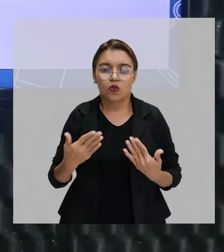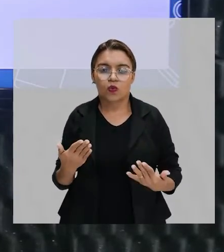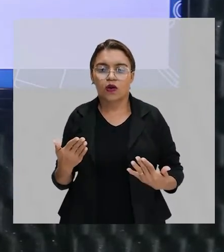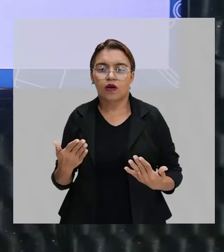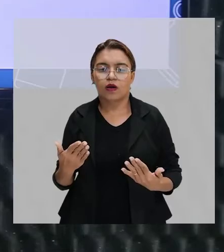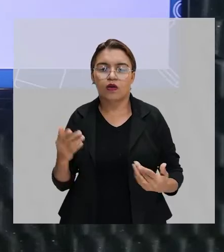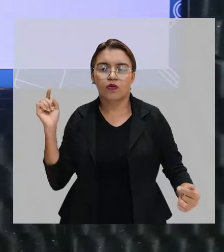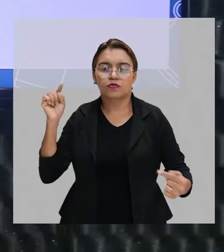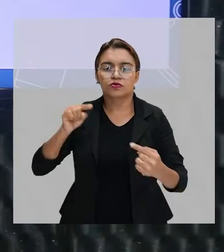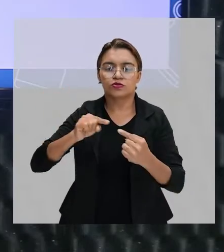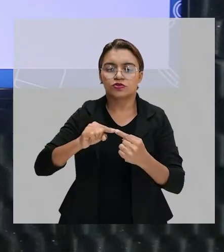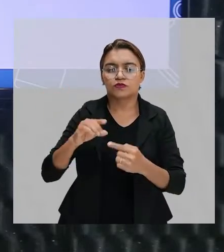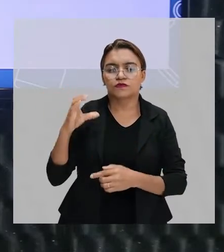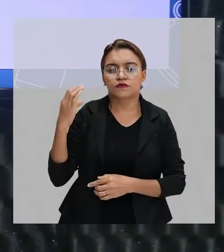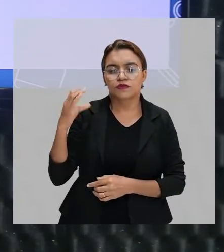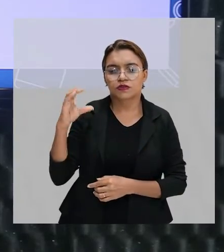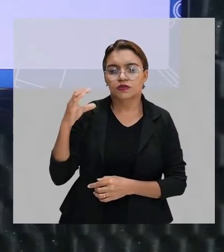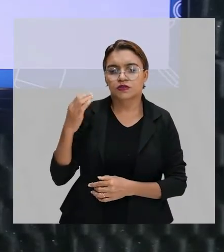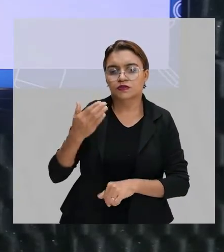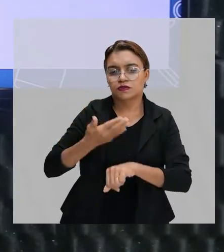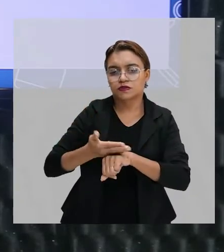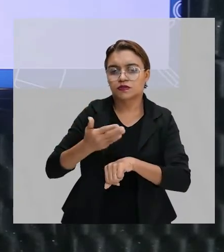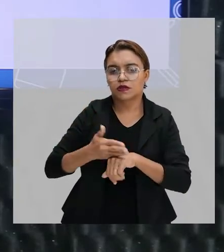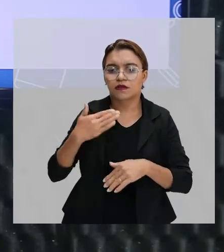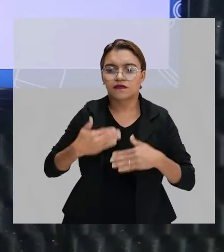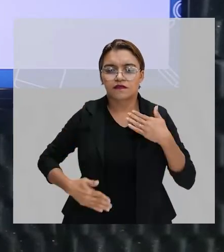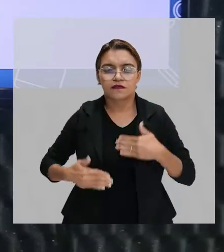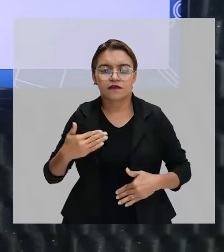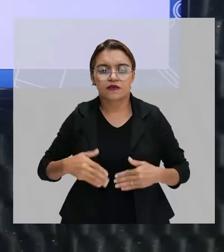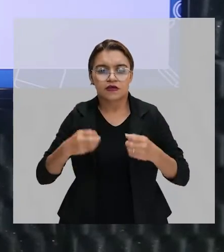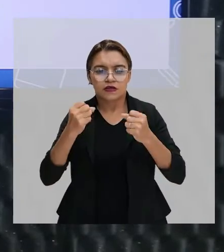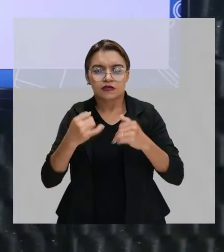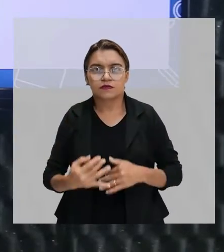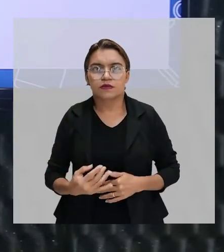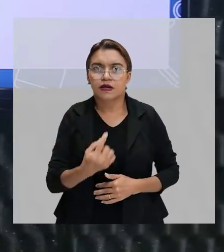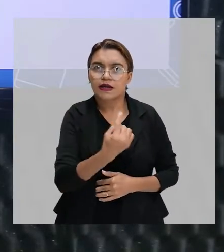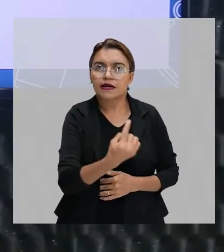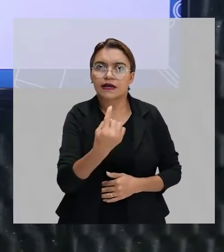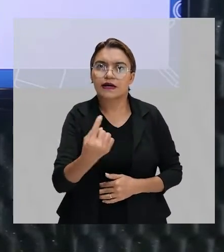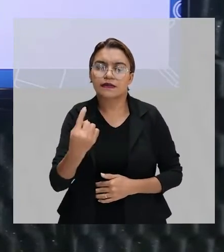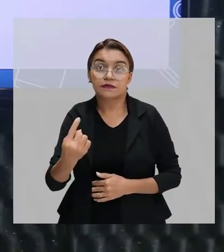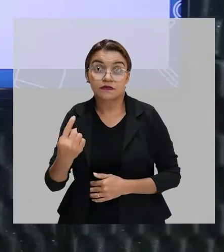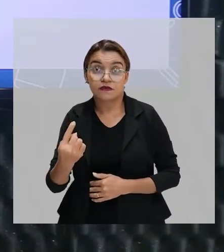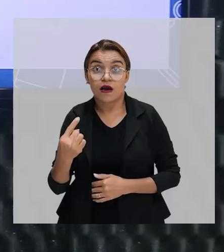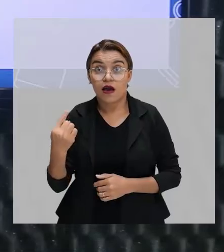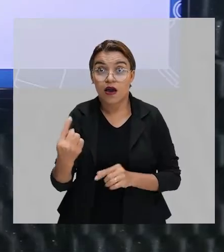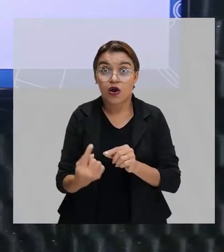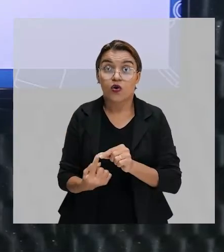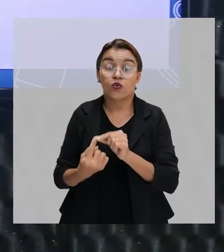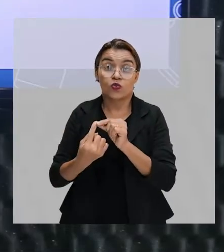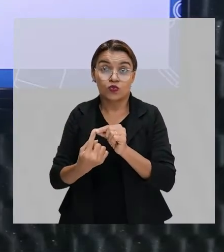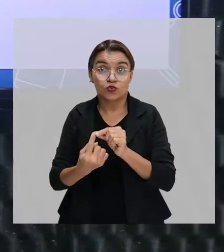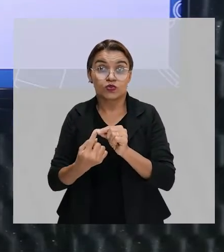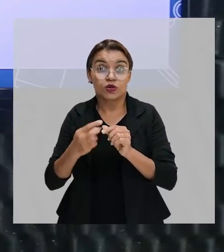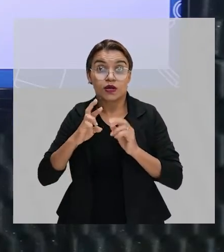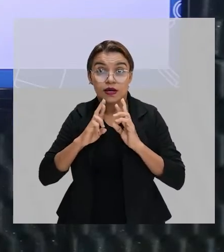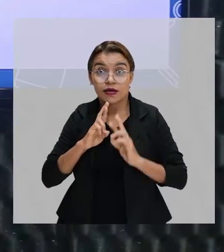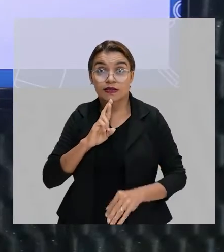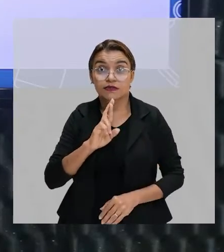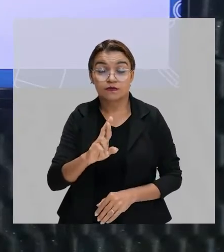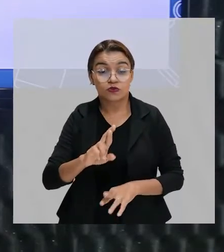princípio científico do treinamento físico deve que cada indivíduo é o seu único que responde de forma diferente